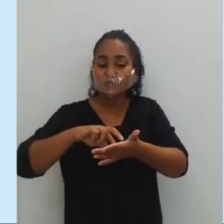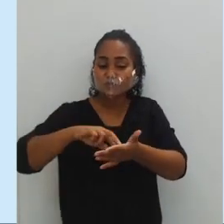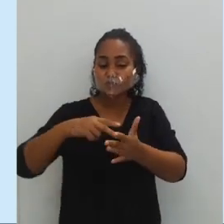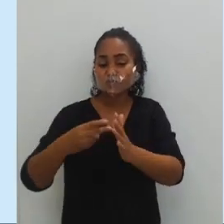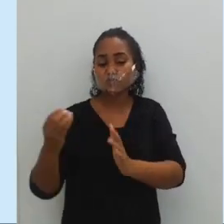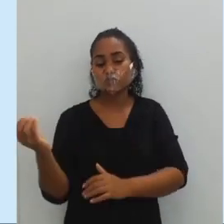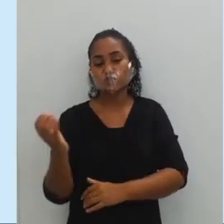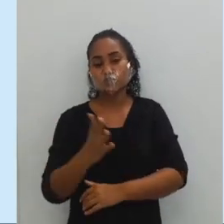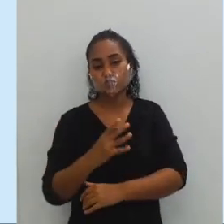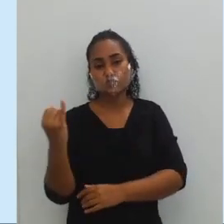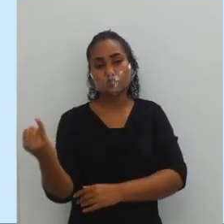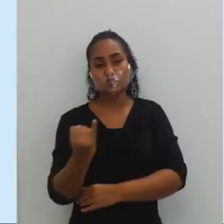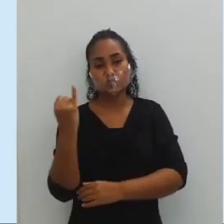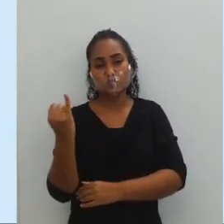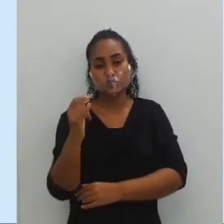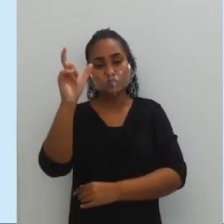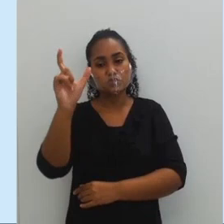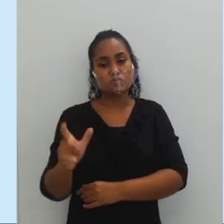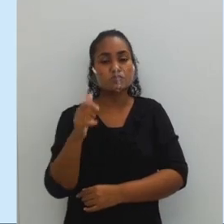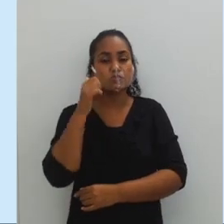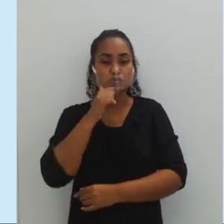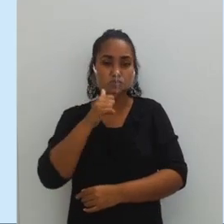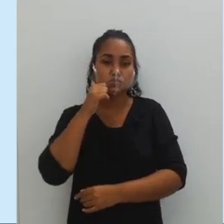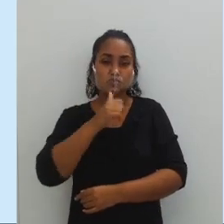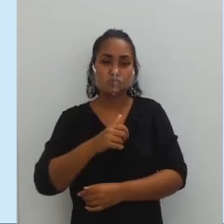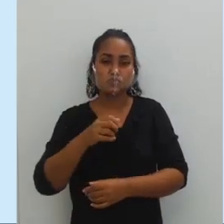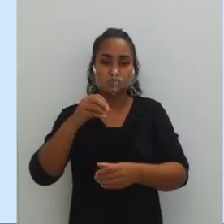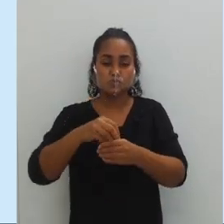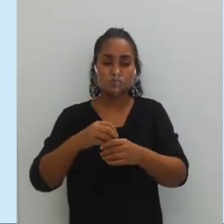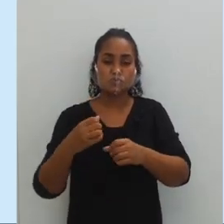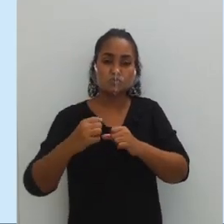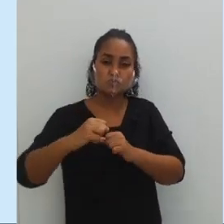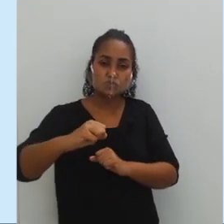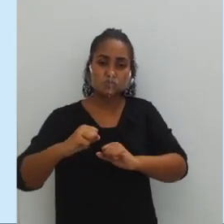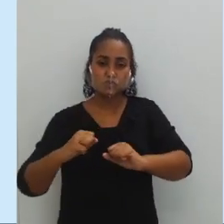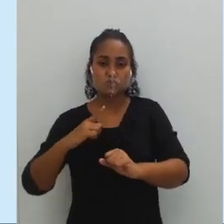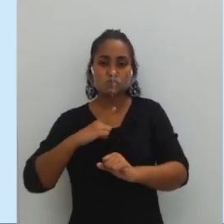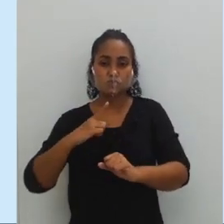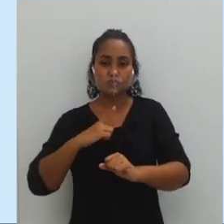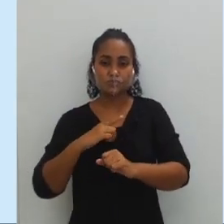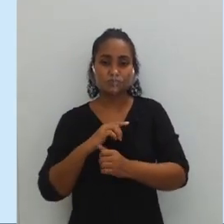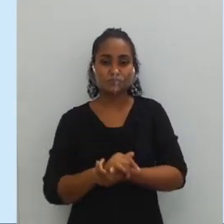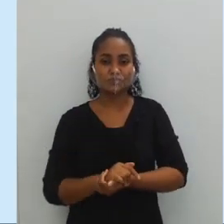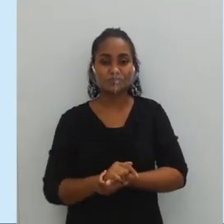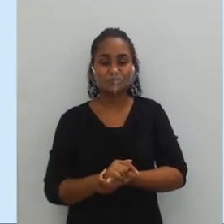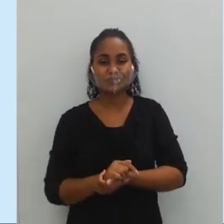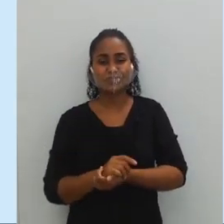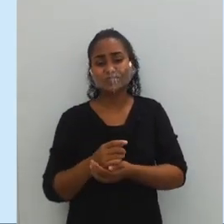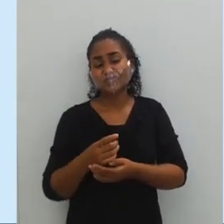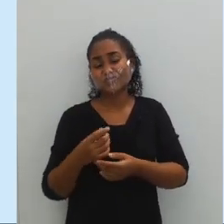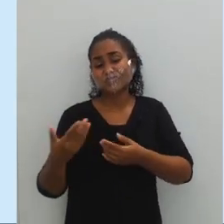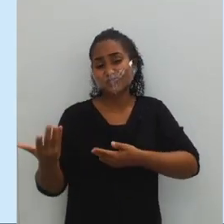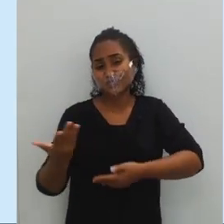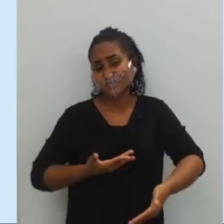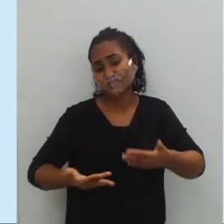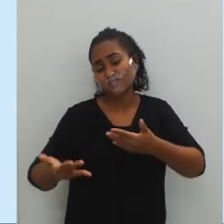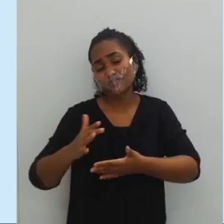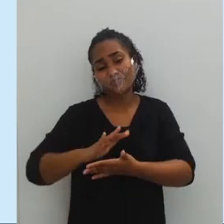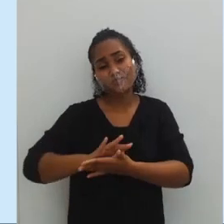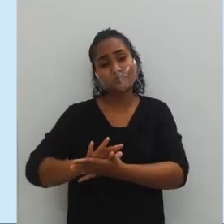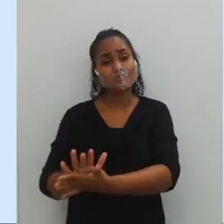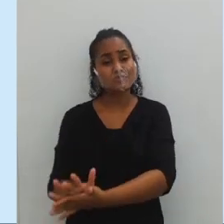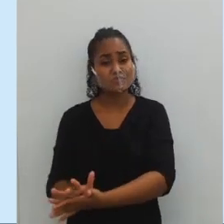poder ressignificar a importância da mulher dentro da luta. Então, agora que vocês entenderam um pouquinho da questão da relação